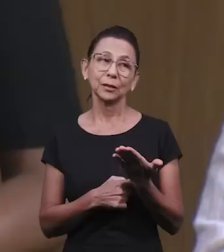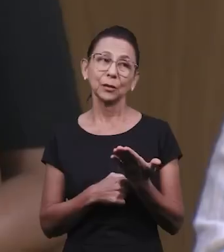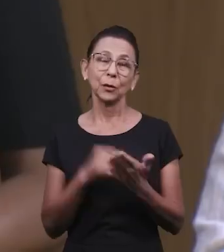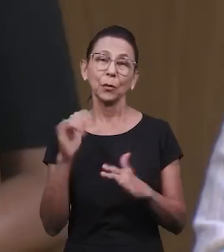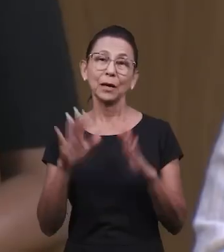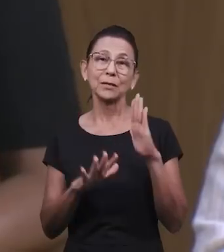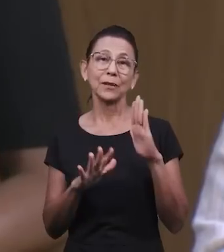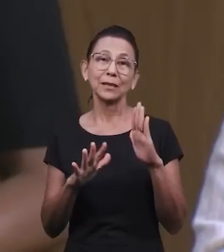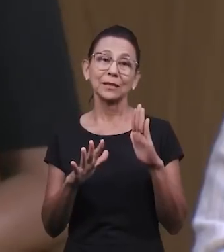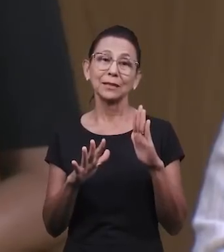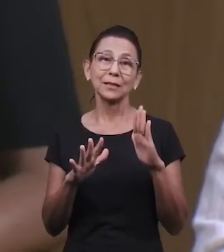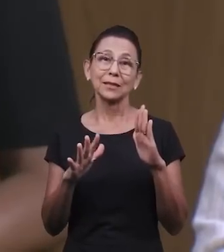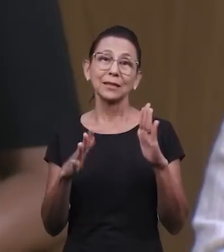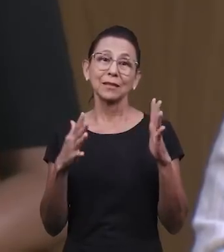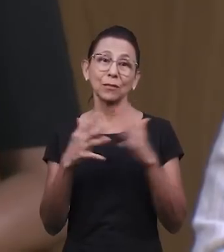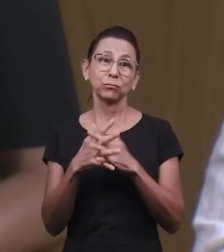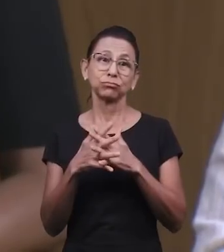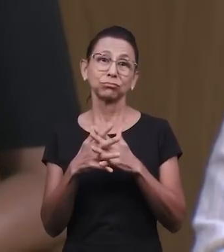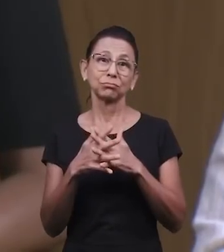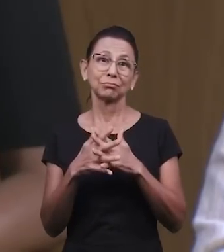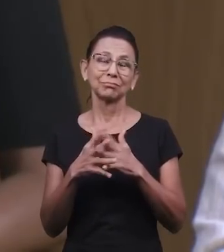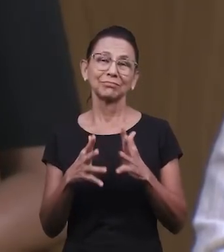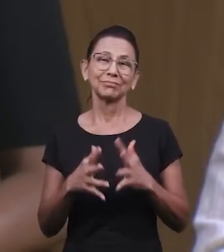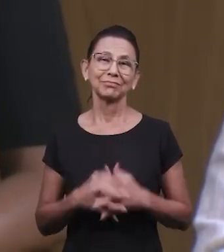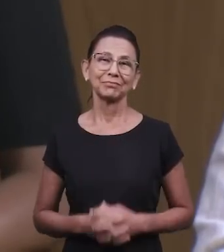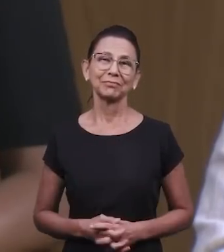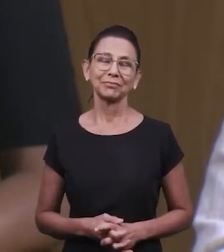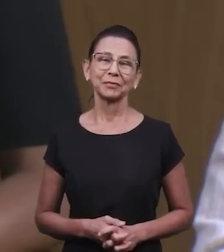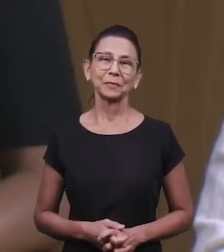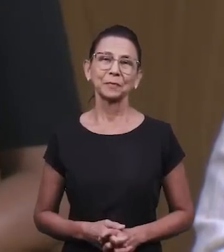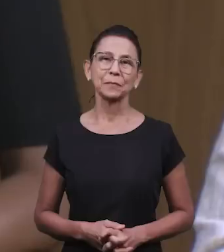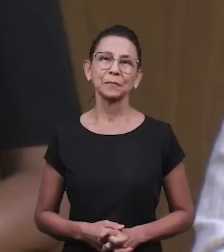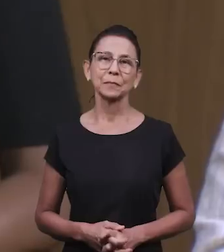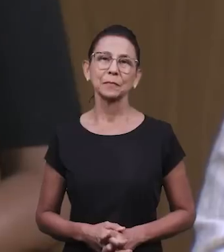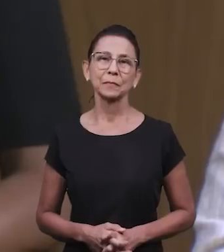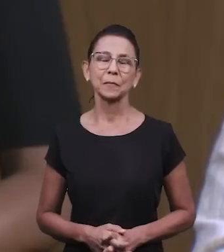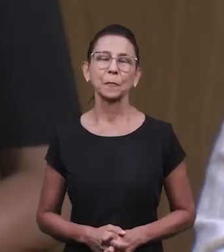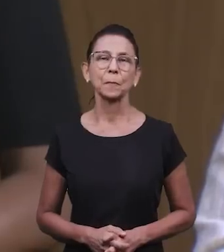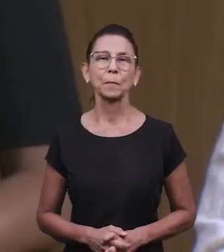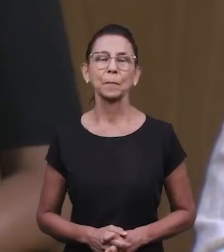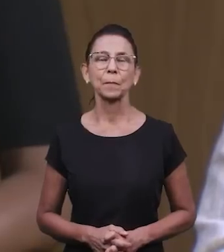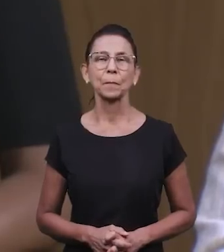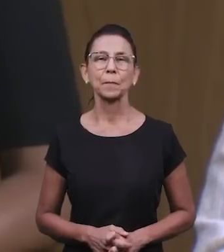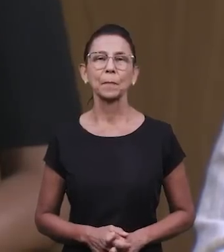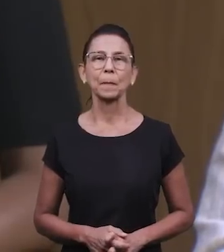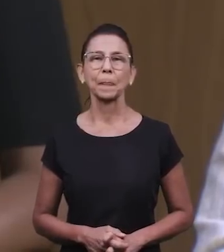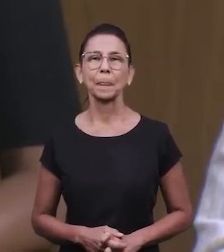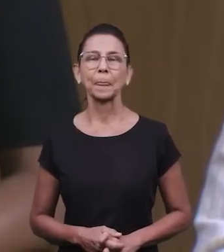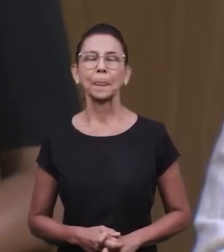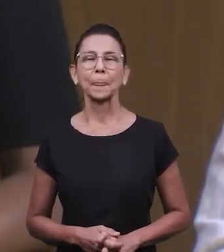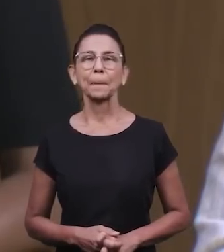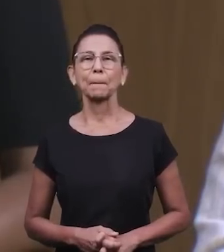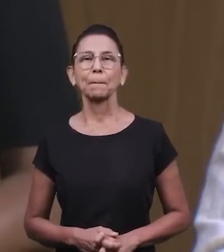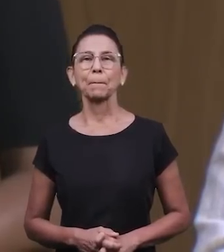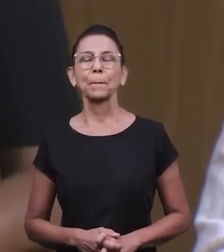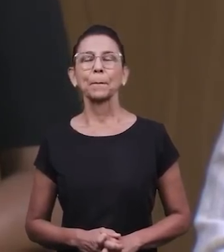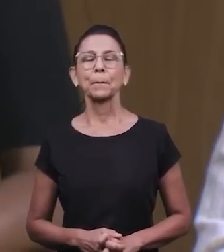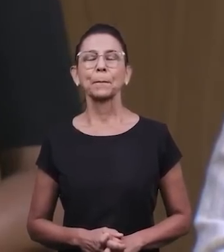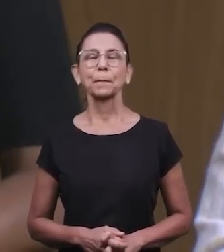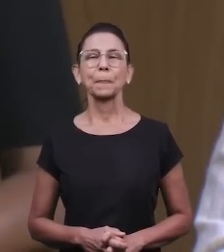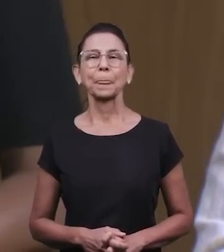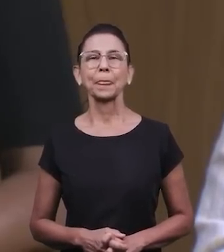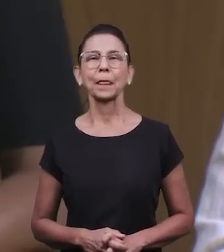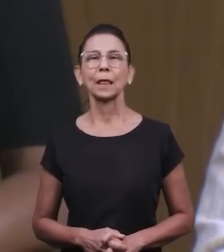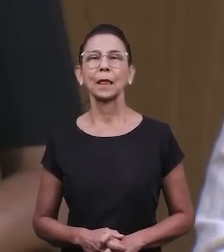a pergunta é, quais são os nossos limites de postar ou não postar? Para que isso não atrapalhe a nossa mocidade e